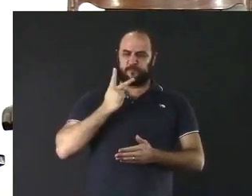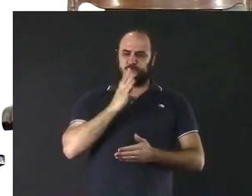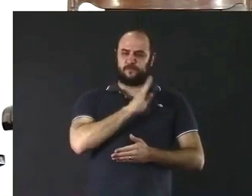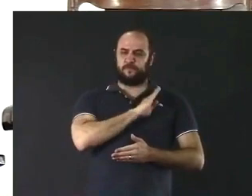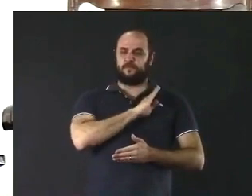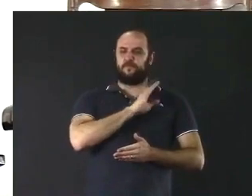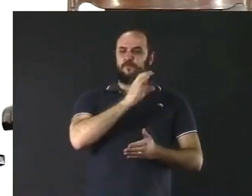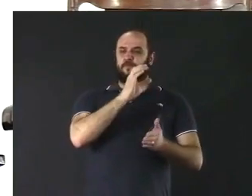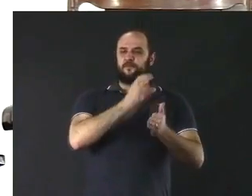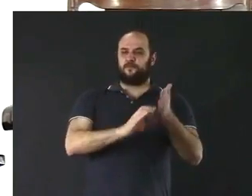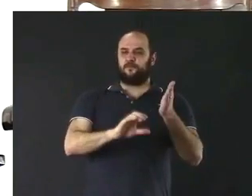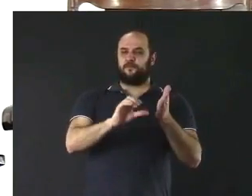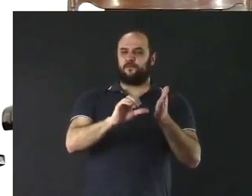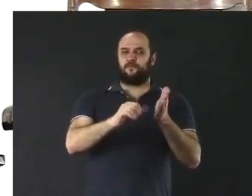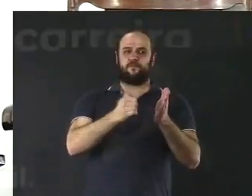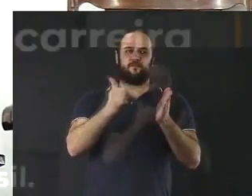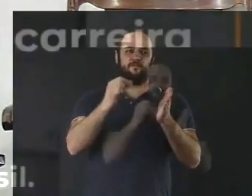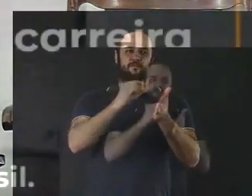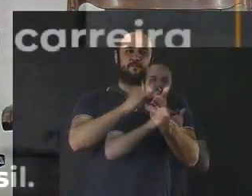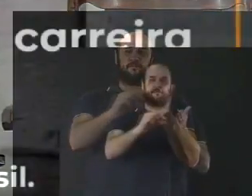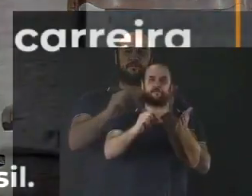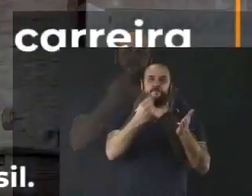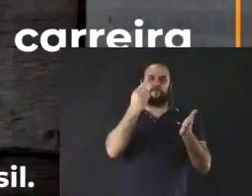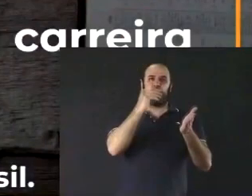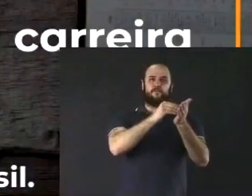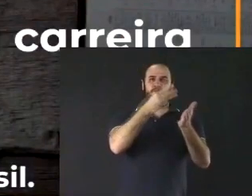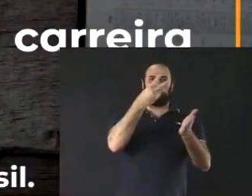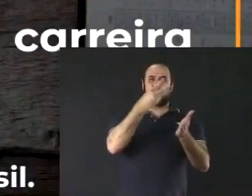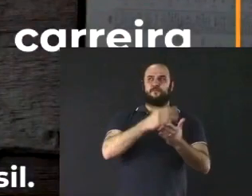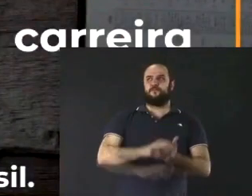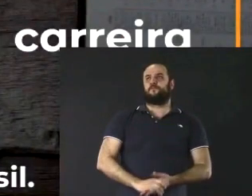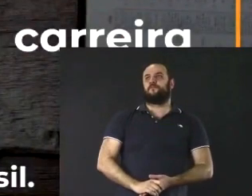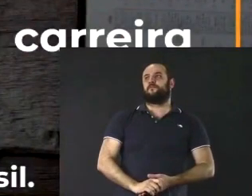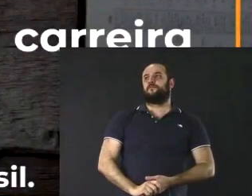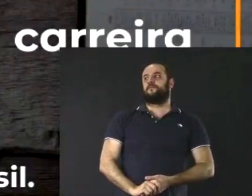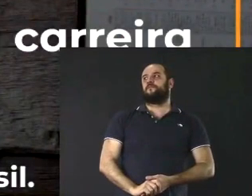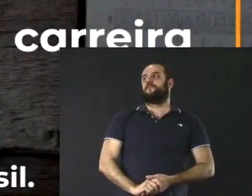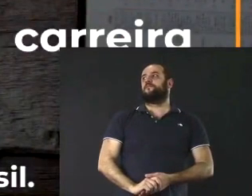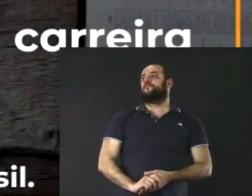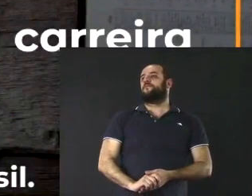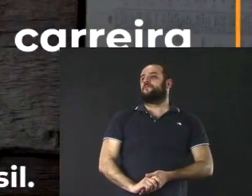capítulo 12, os versículos de 1 a 3.